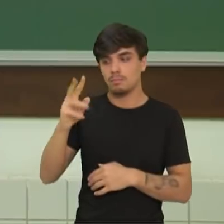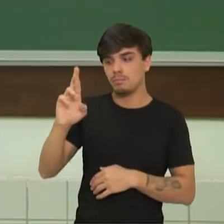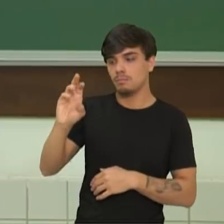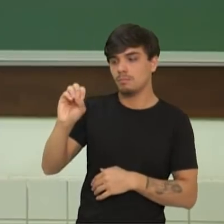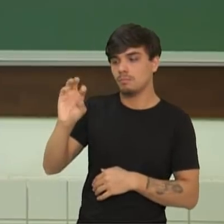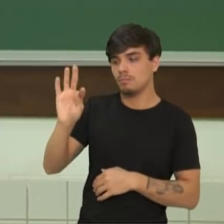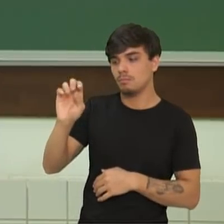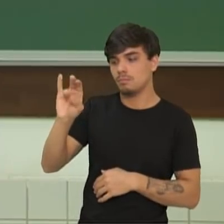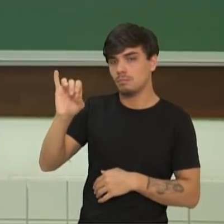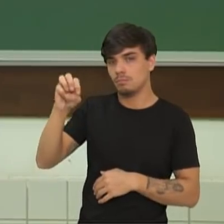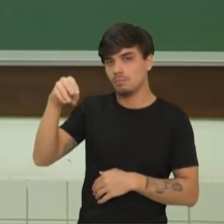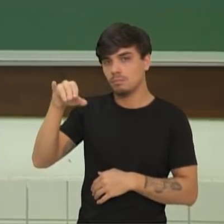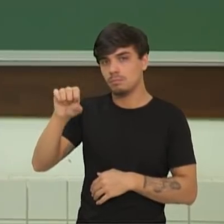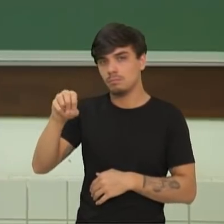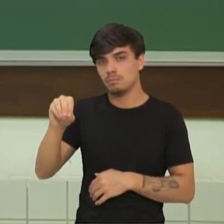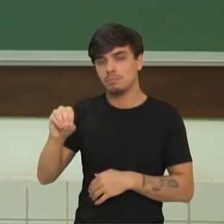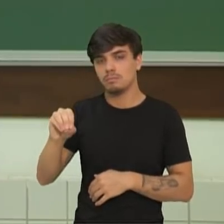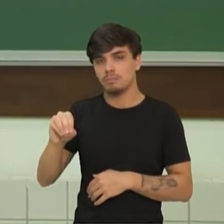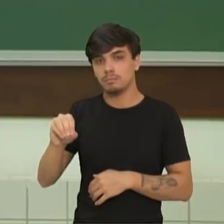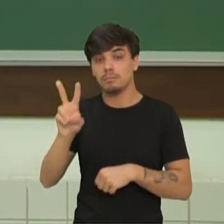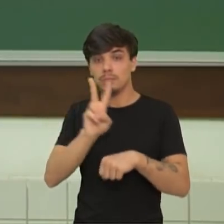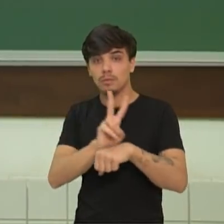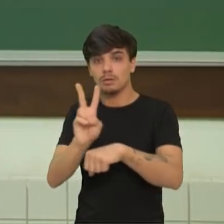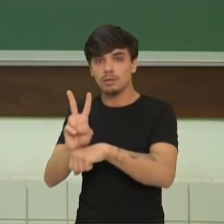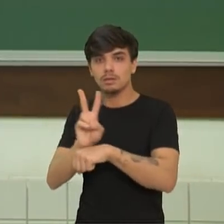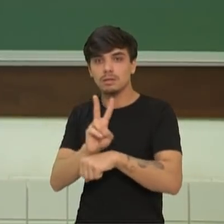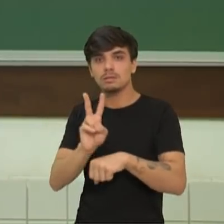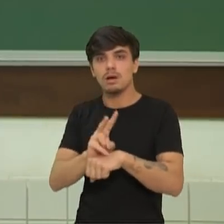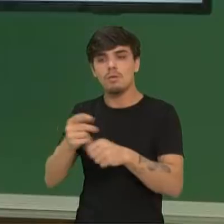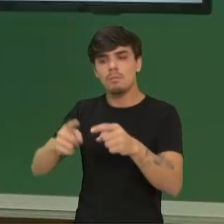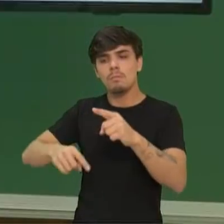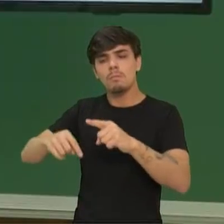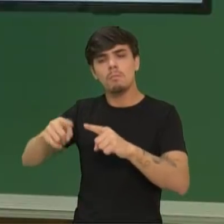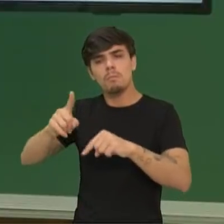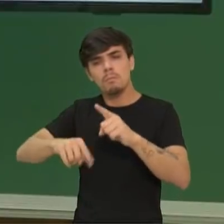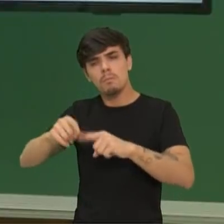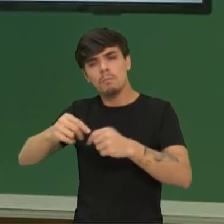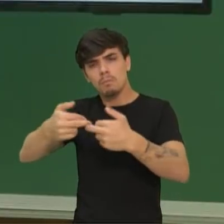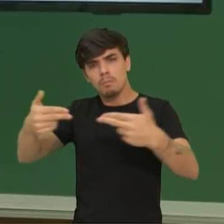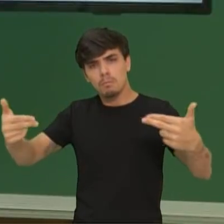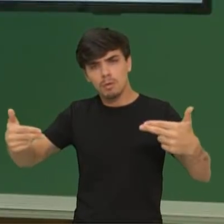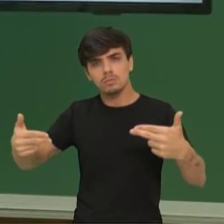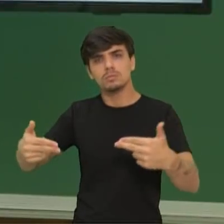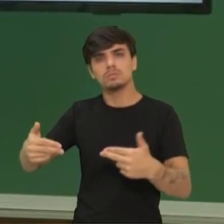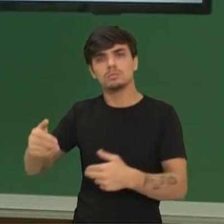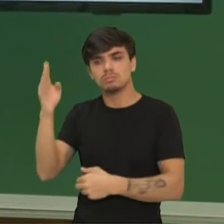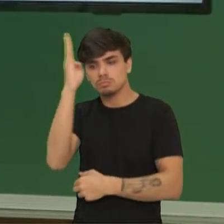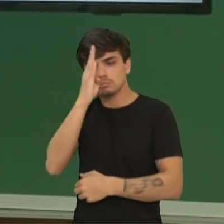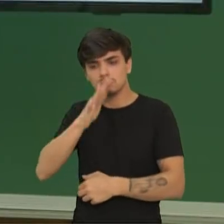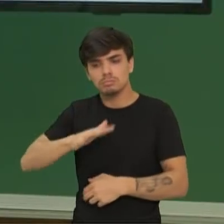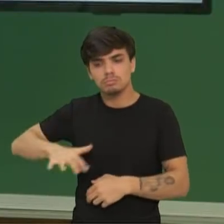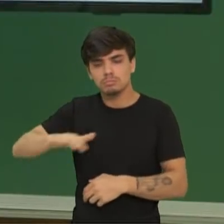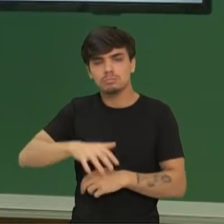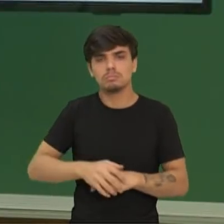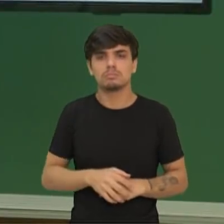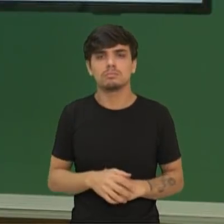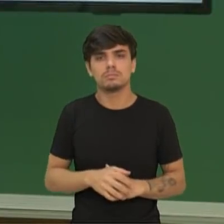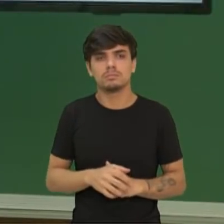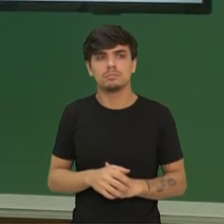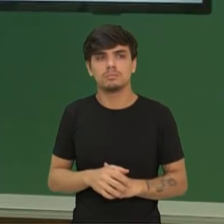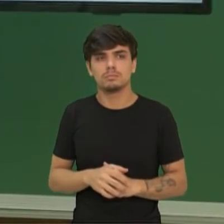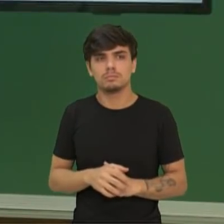Protecionismo. Proteção dos produtos nacionais. Viu que fácil? Incentivo ao comércio e